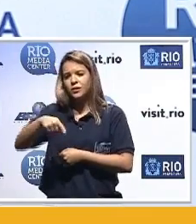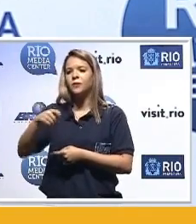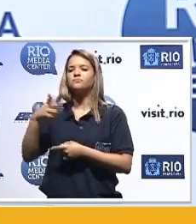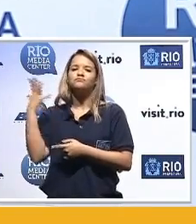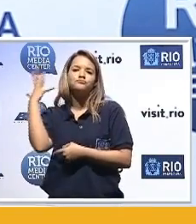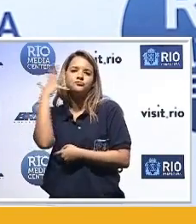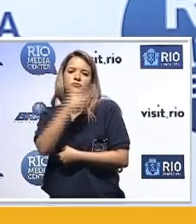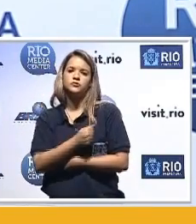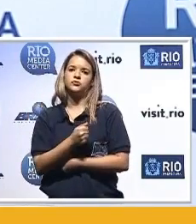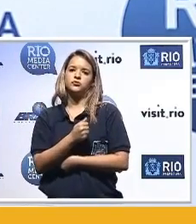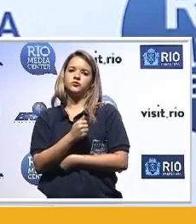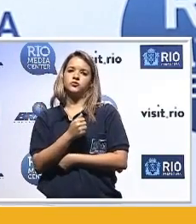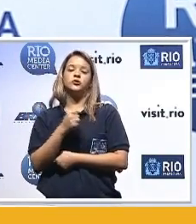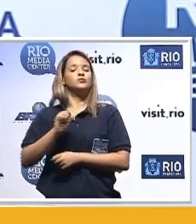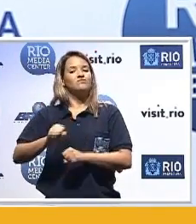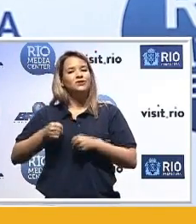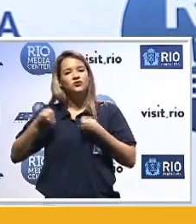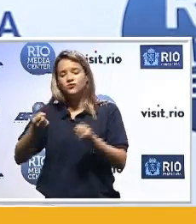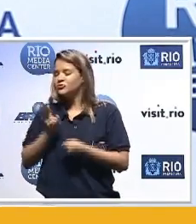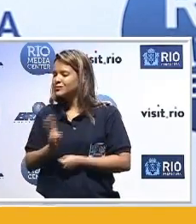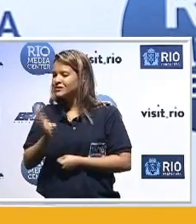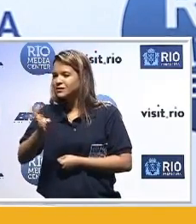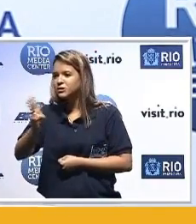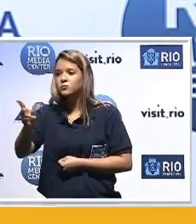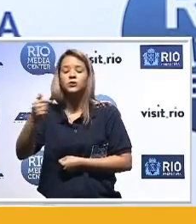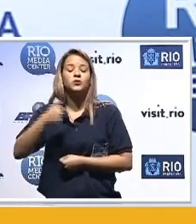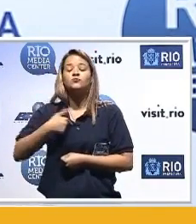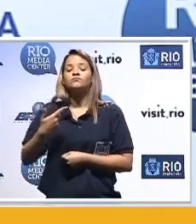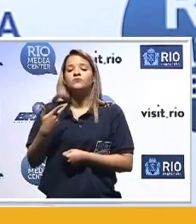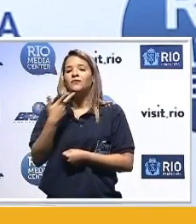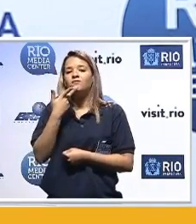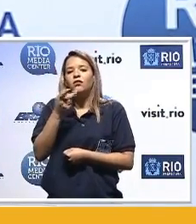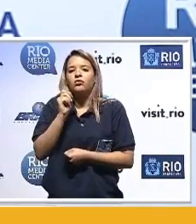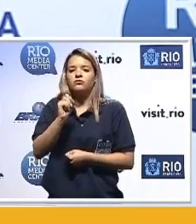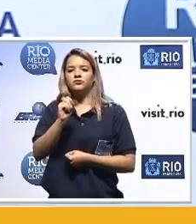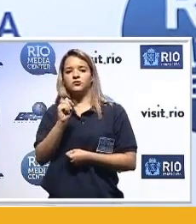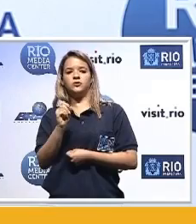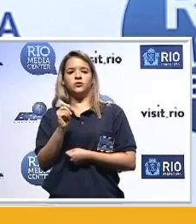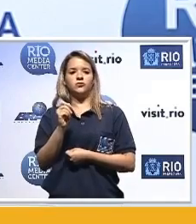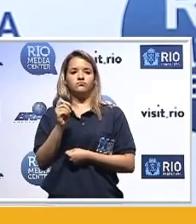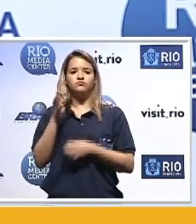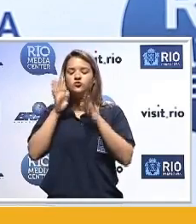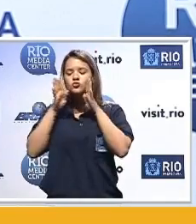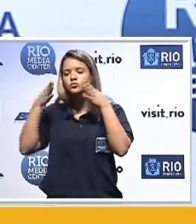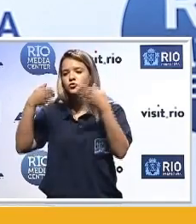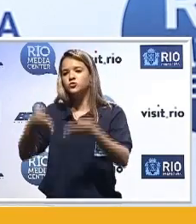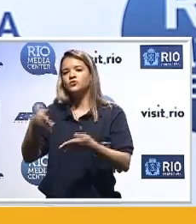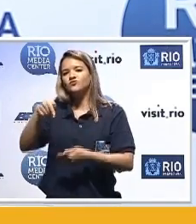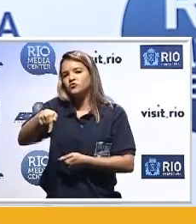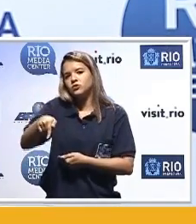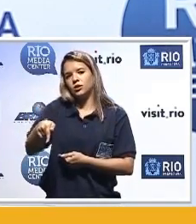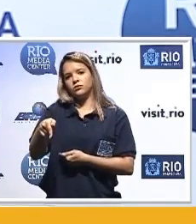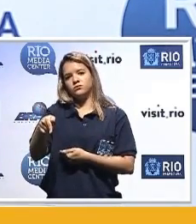permanente. O que eu posso adiantar com relação especificamente a essas áreas